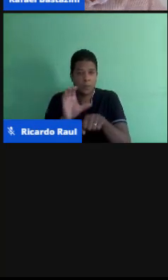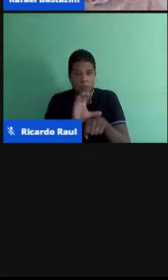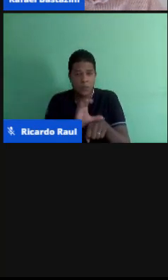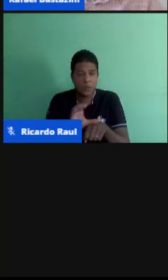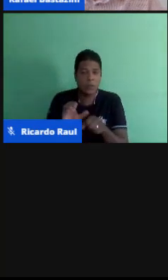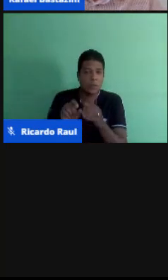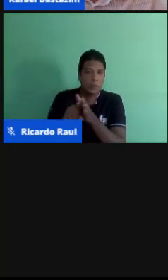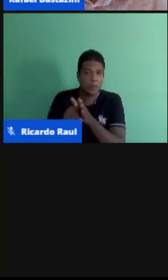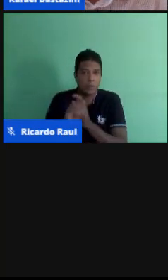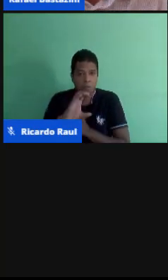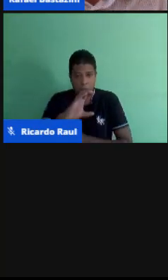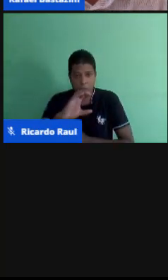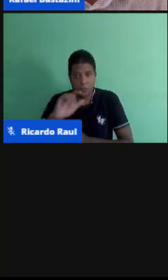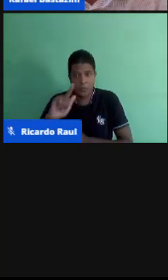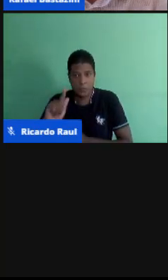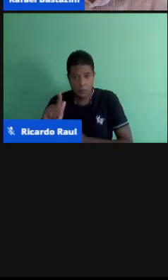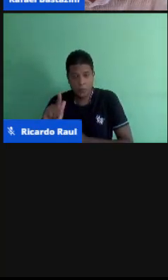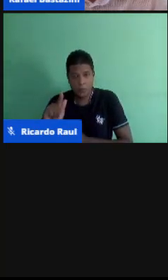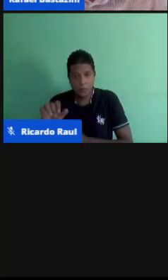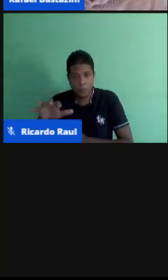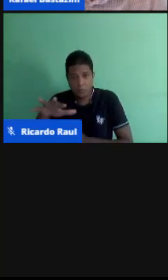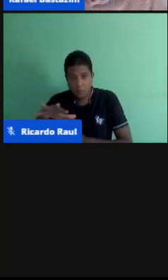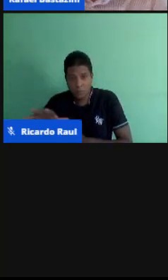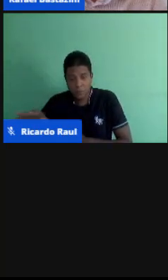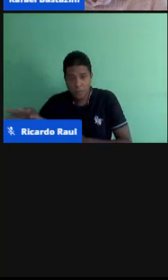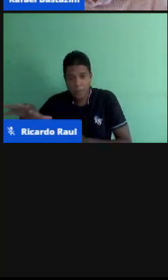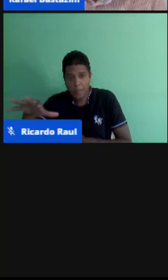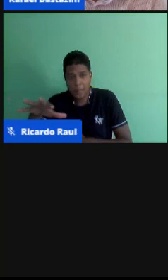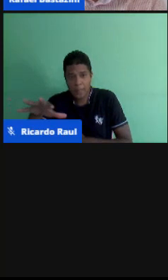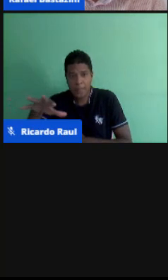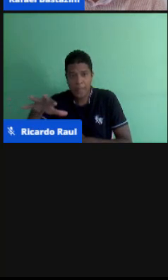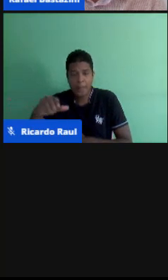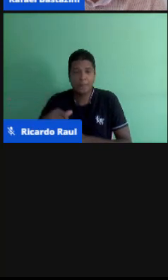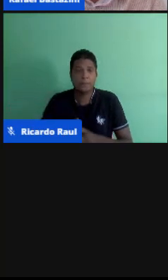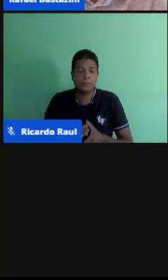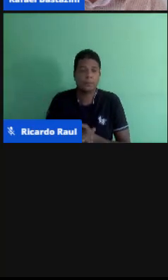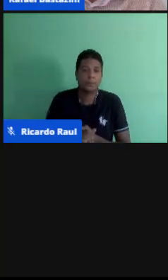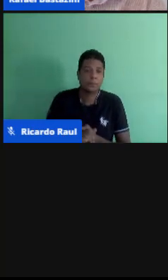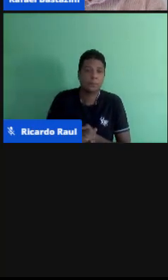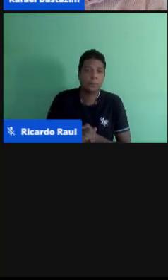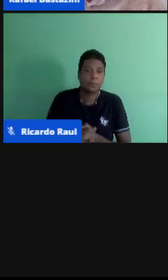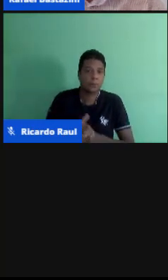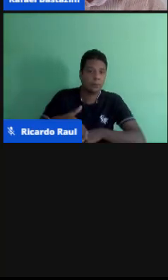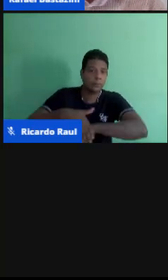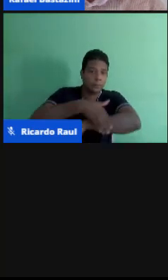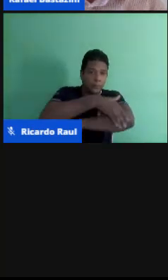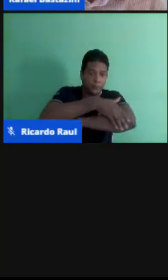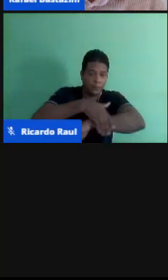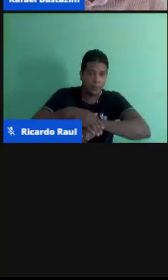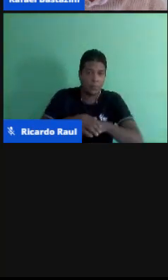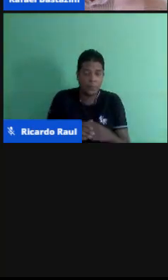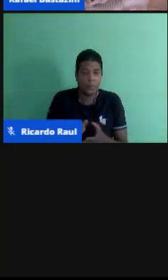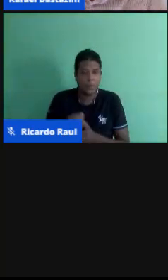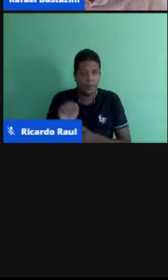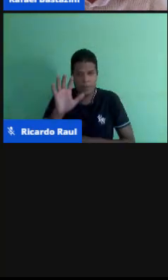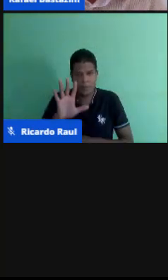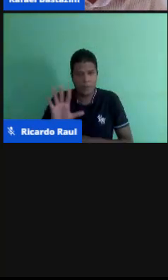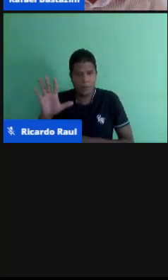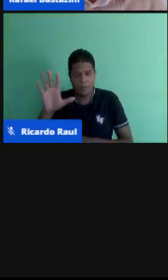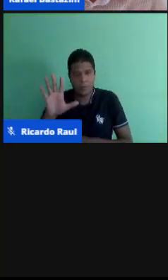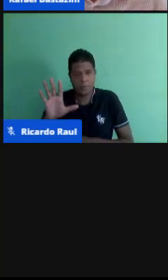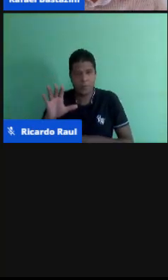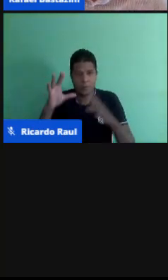de Campo Grande e do perímetro urbano, que inclusive foi o Rafa que fez. Então, um mapa formal, né, um